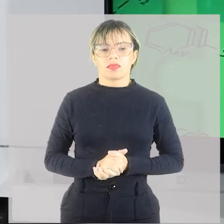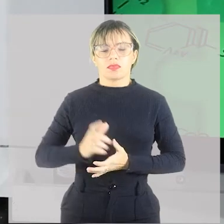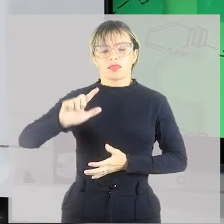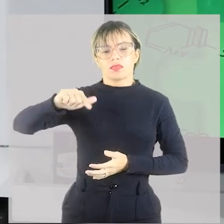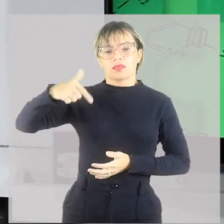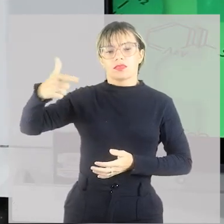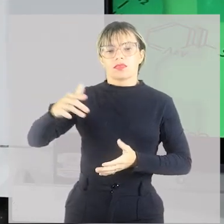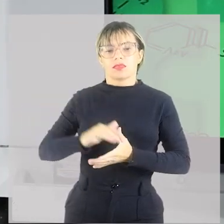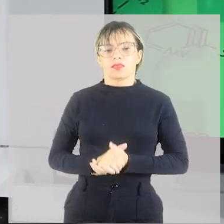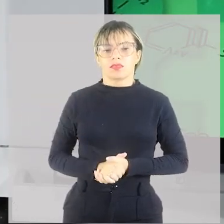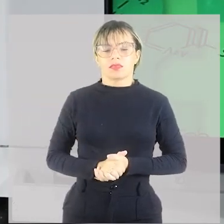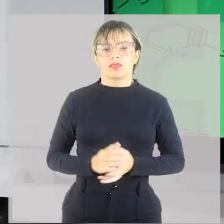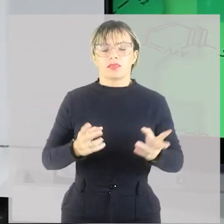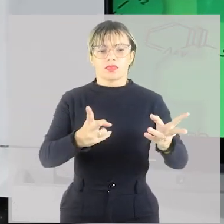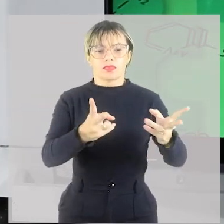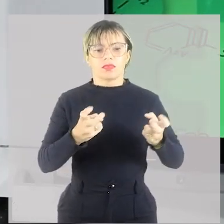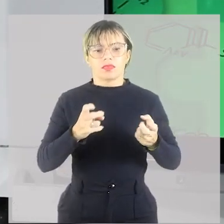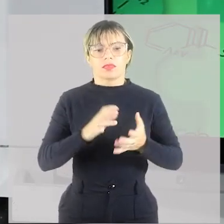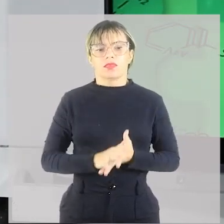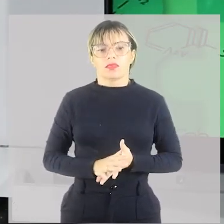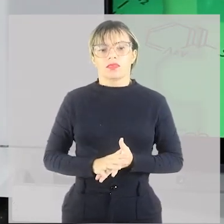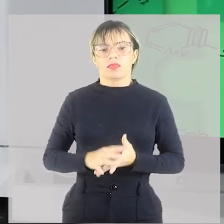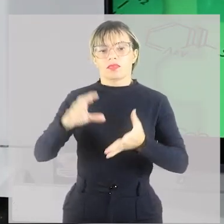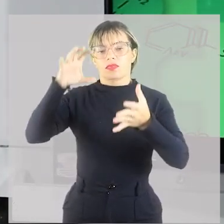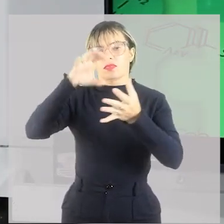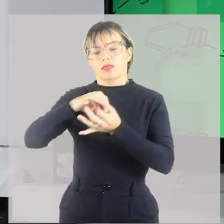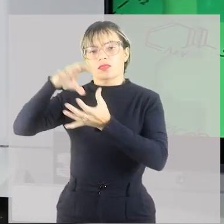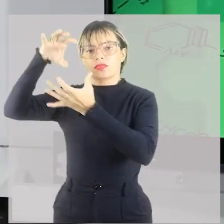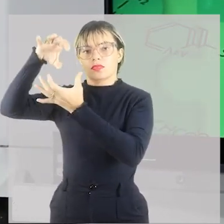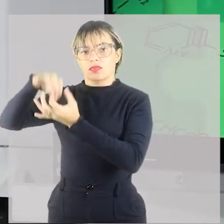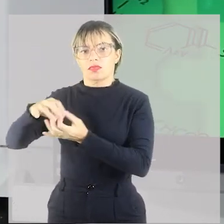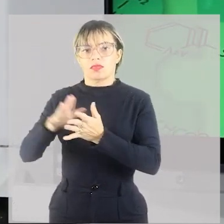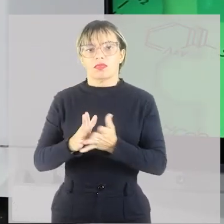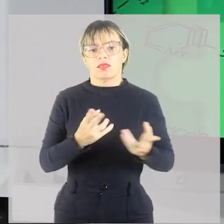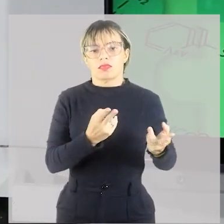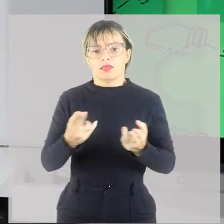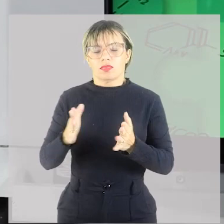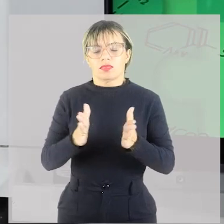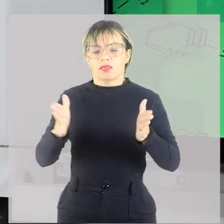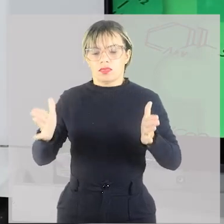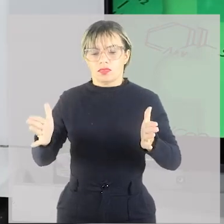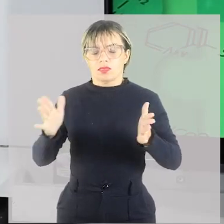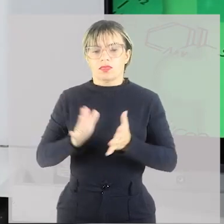Depois que tu passa o plano, tu percebe que os ligantes iguais estão do mesmo lado, ó.